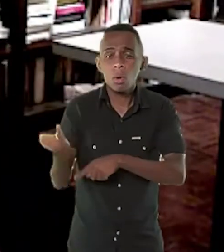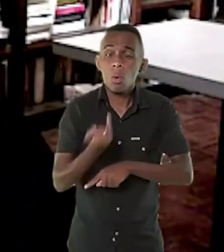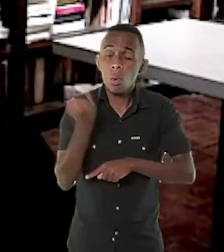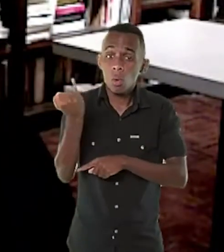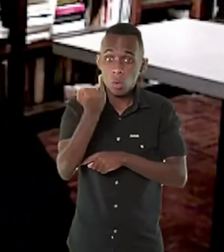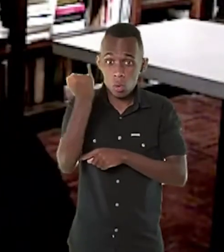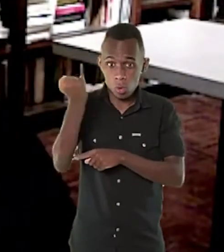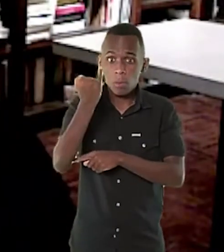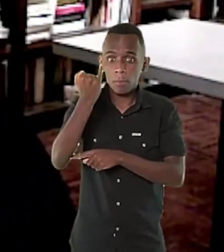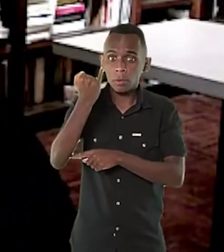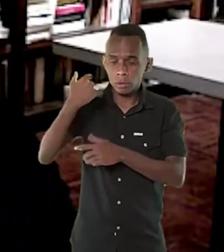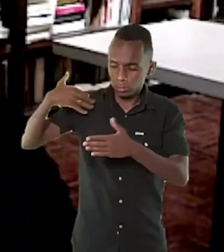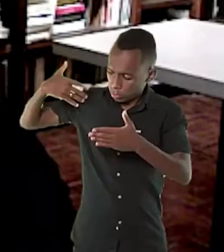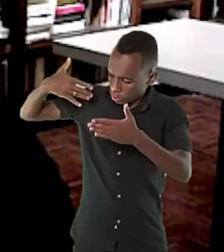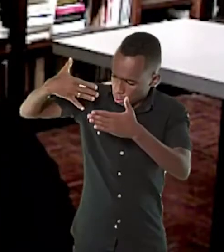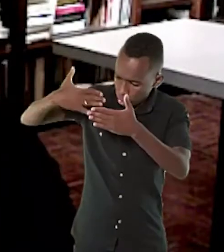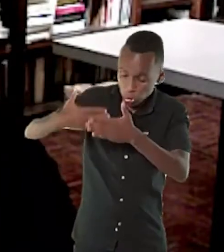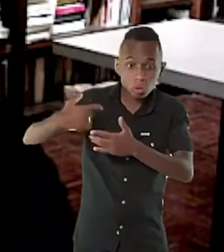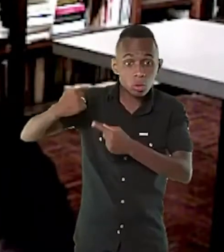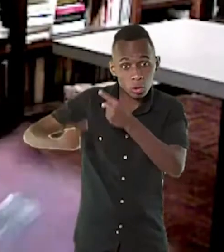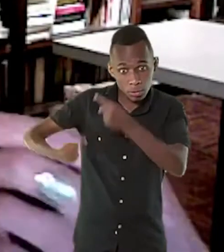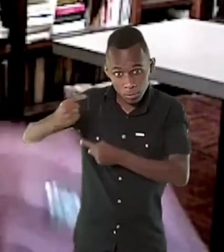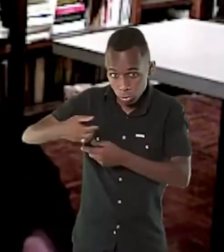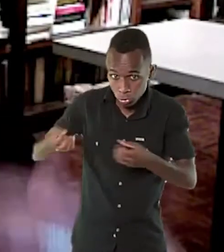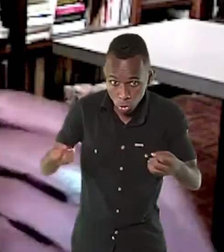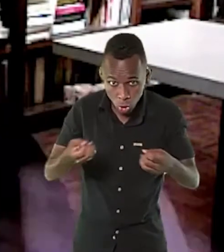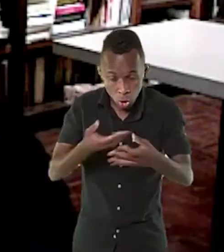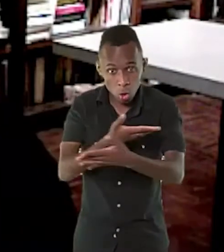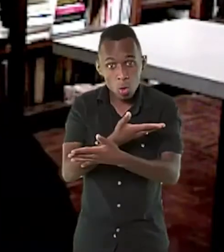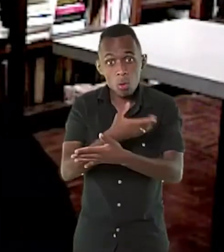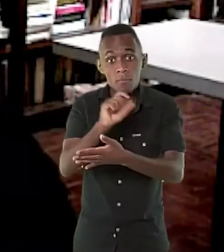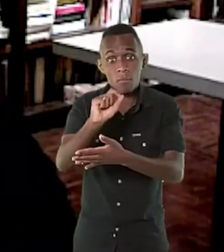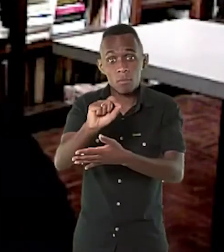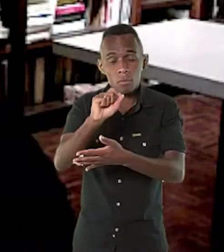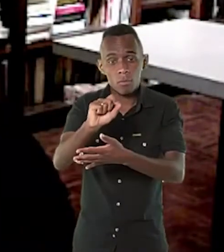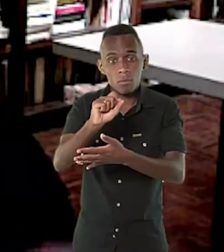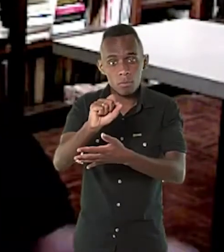nossa história política contemporânea, que foi